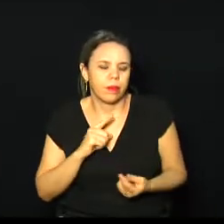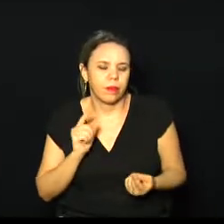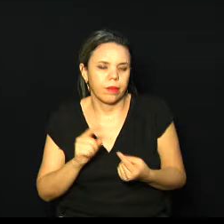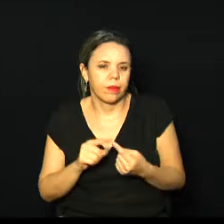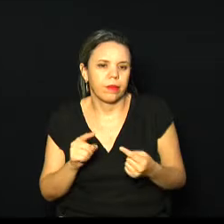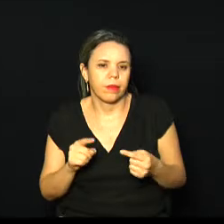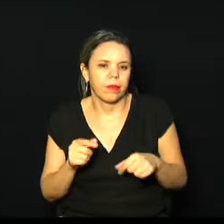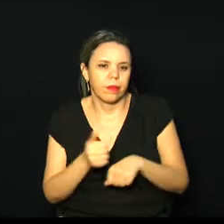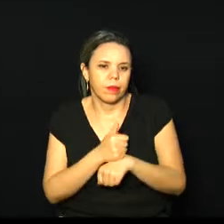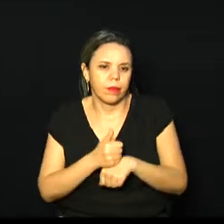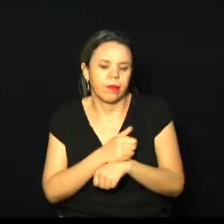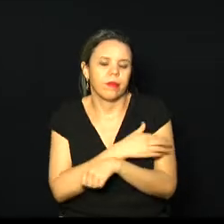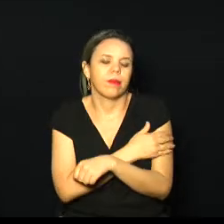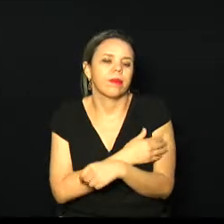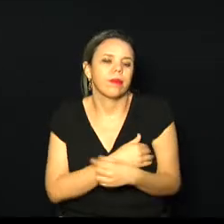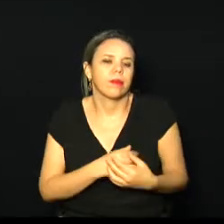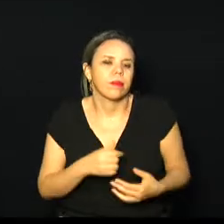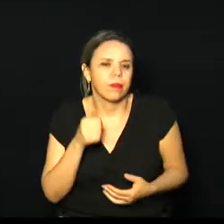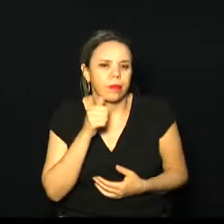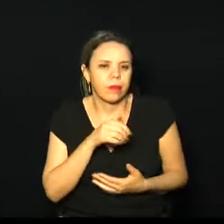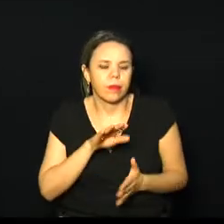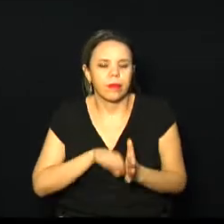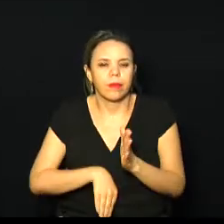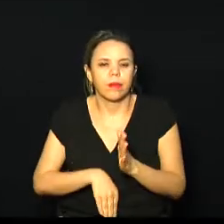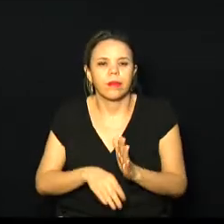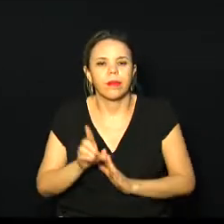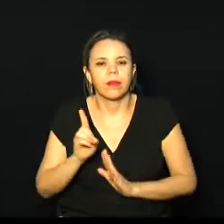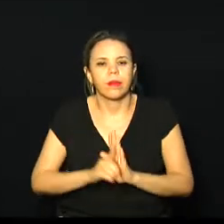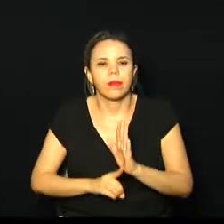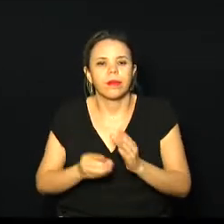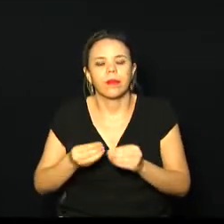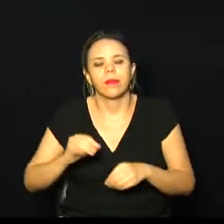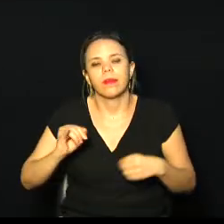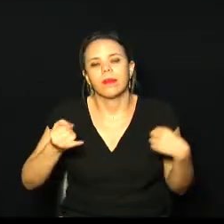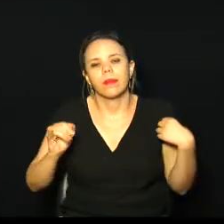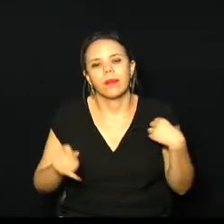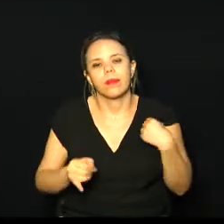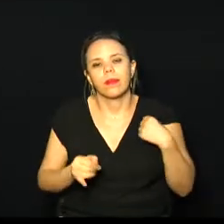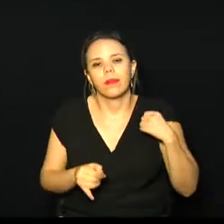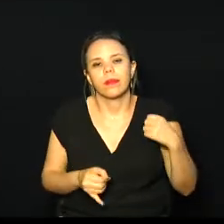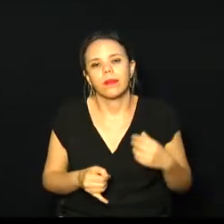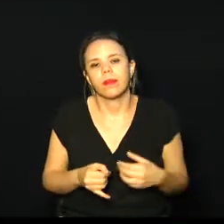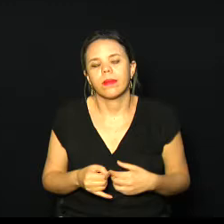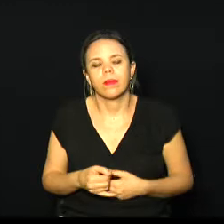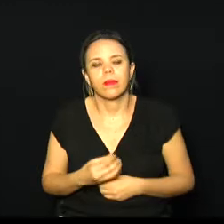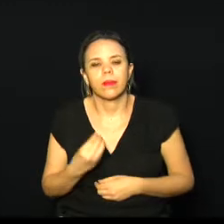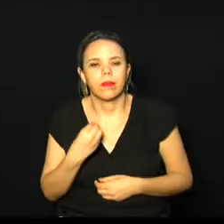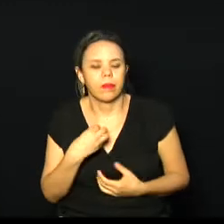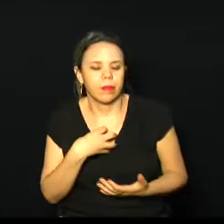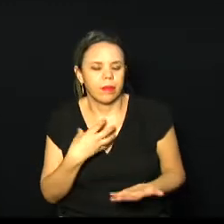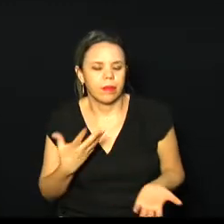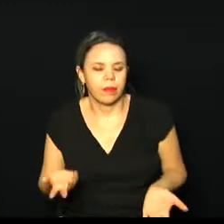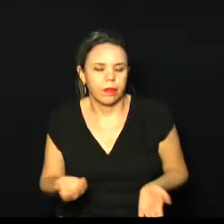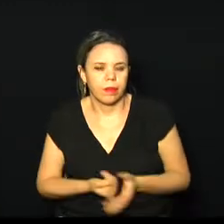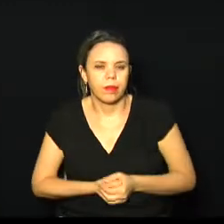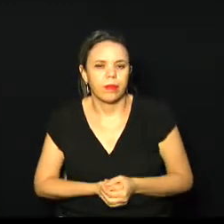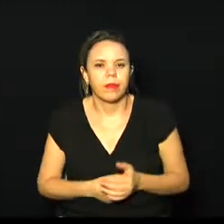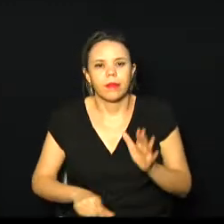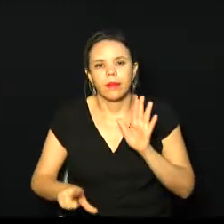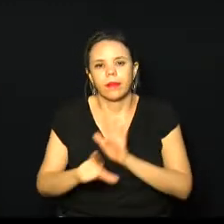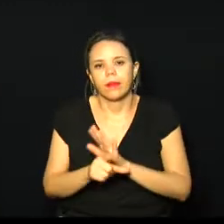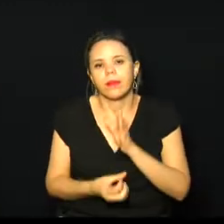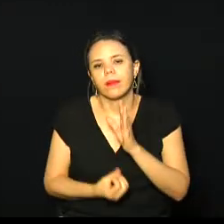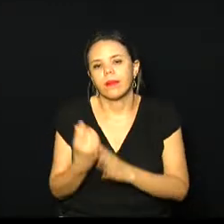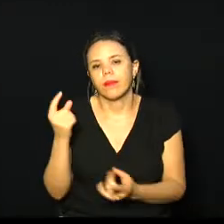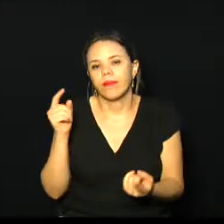finalidade específica objetar a mulher, retirar os seus direitos, aproveitando-se da sua hipossuficiência. A lei foi criada com a